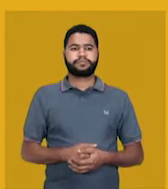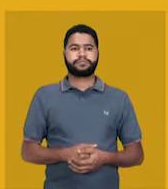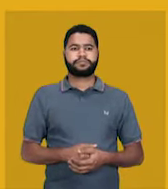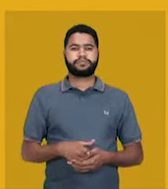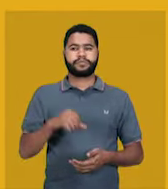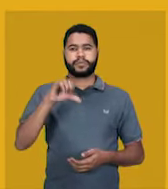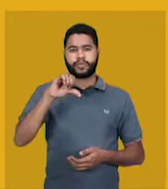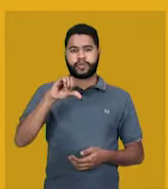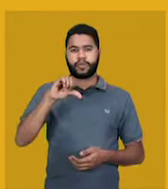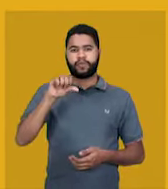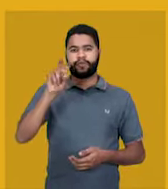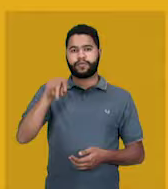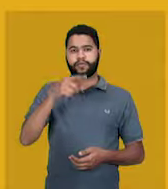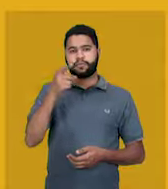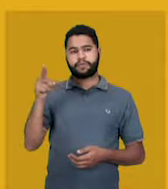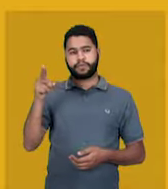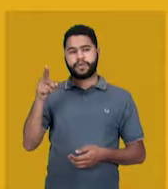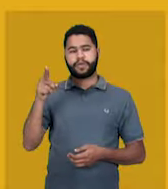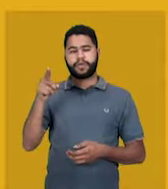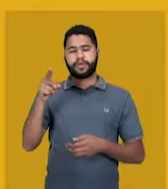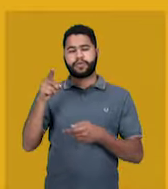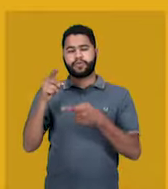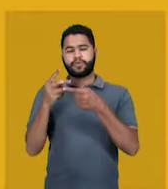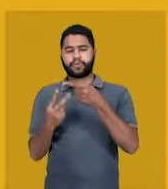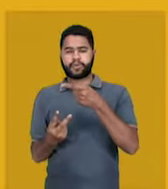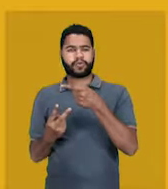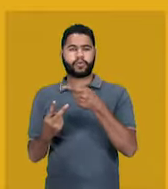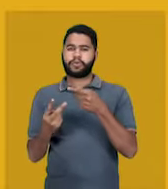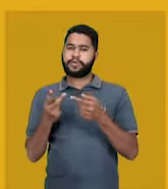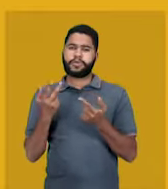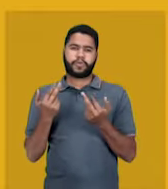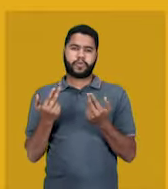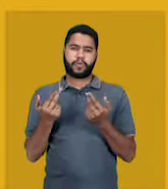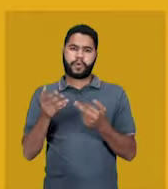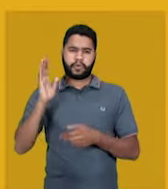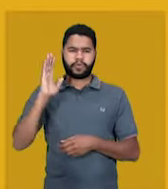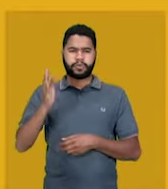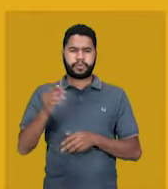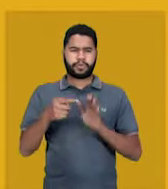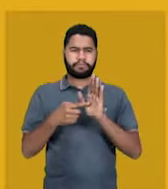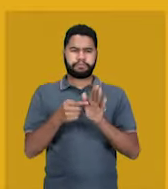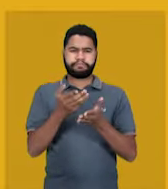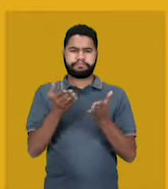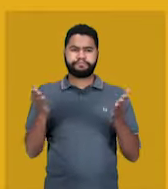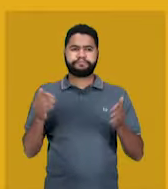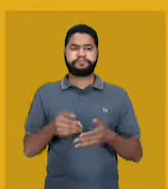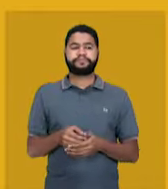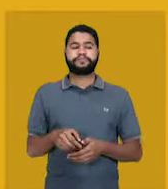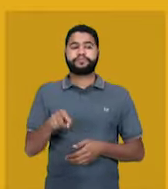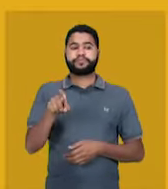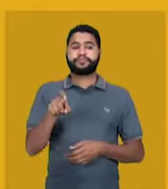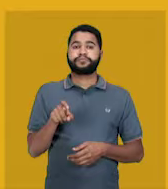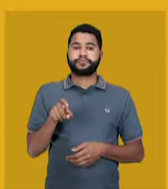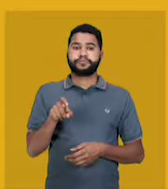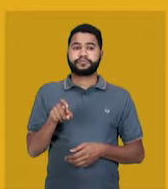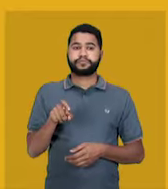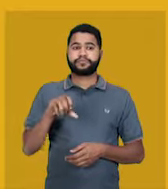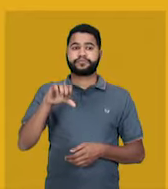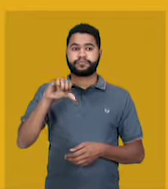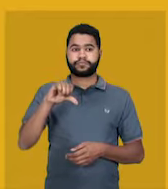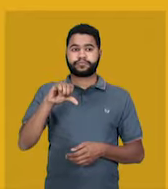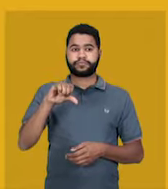9π sobre 2. Aí você vai pegar, mesma coisa. Vamos fazer direto, ó. X é igual a